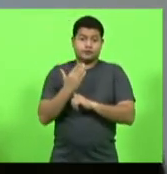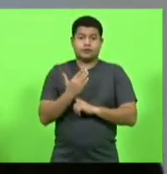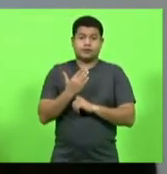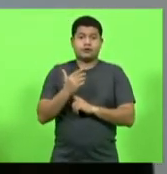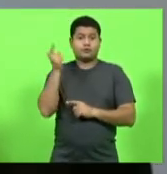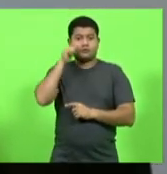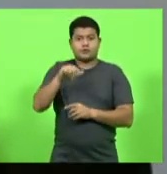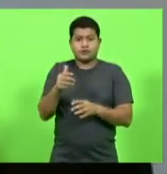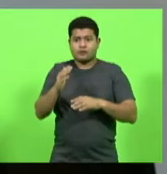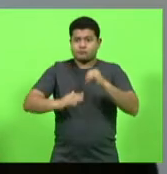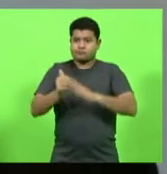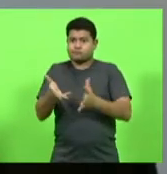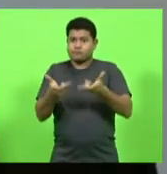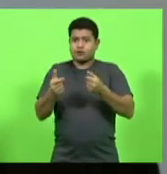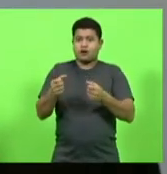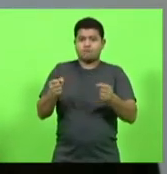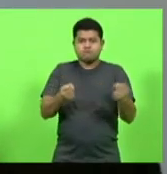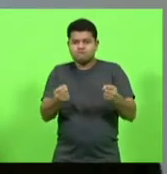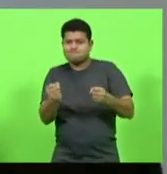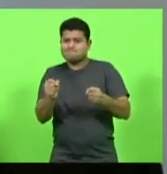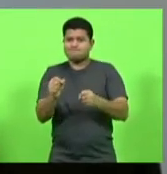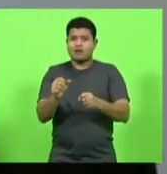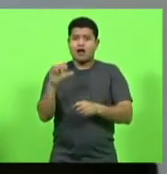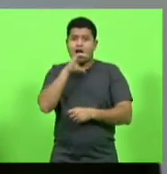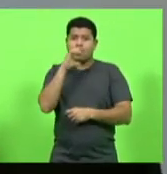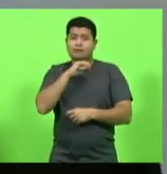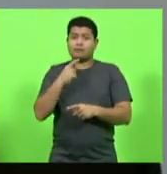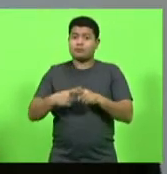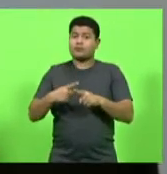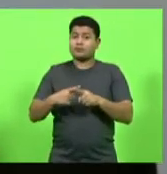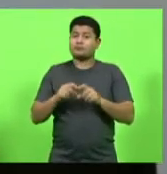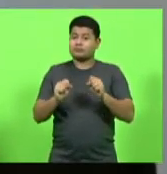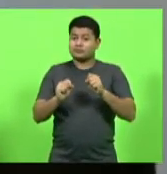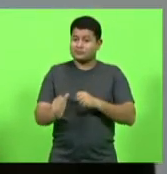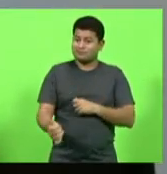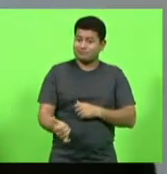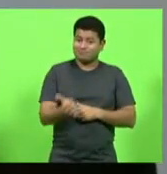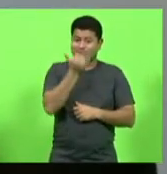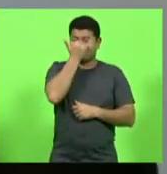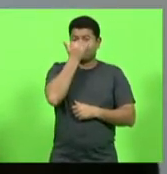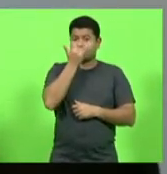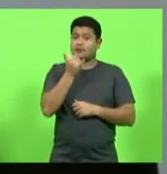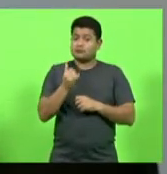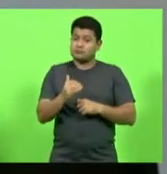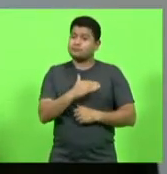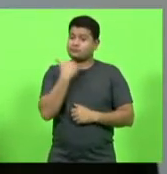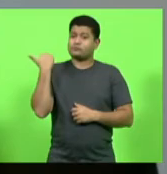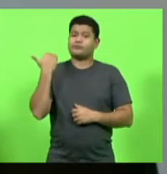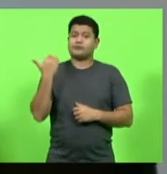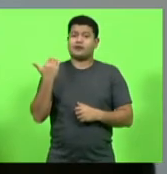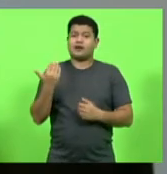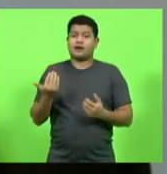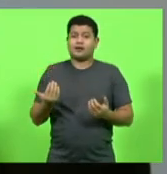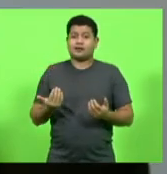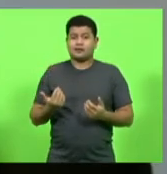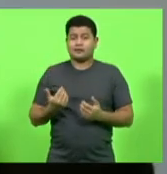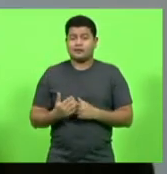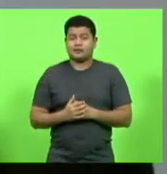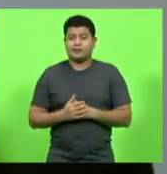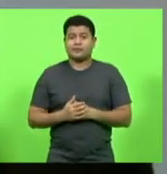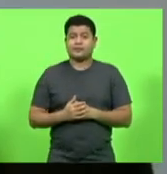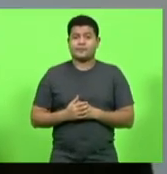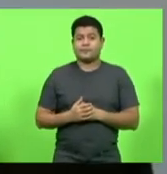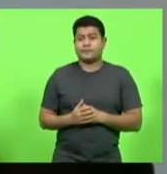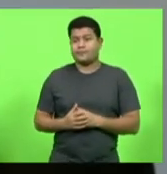habilidade de segurar o carro rapidamente, porque senão talvez eu não estaria aqui neste momento. Então, de fato,